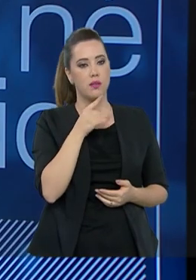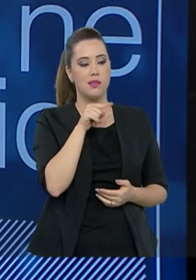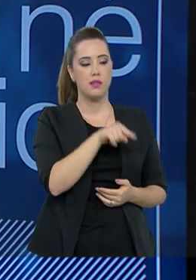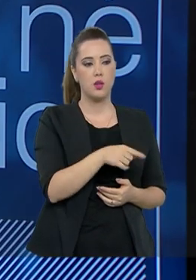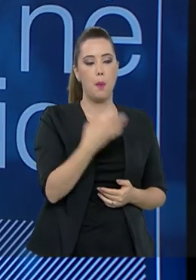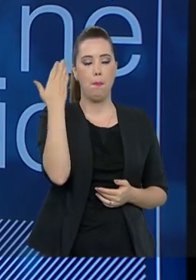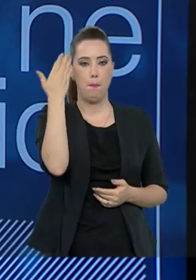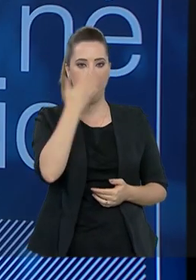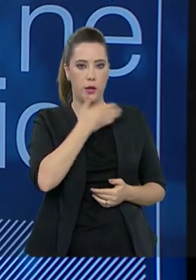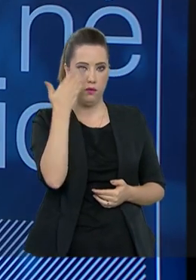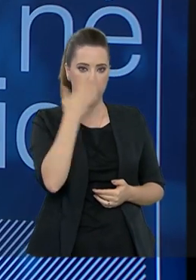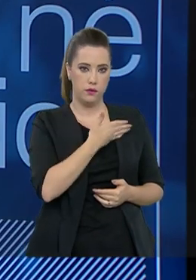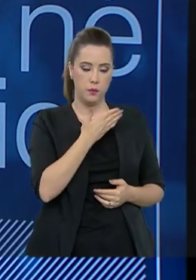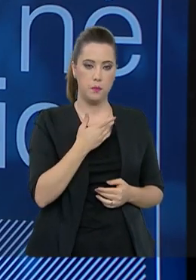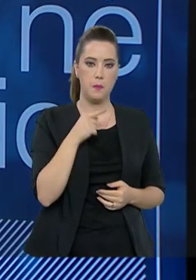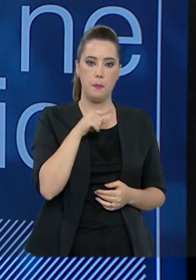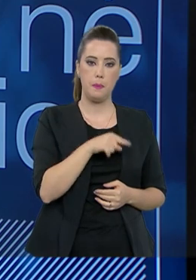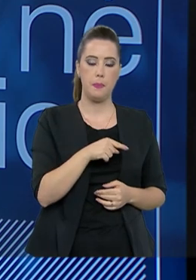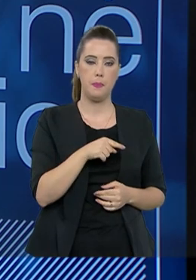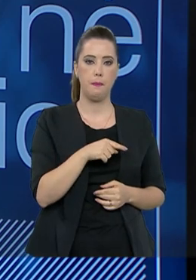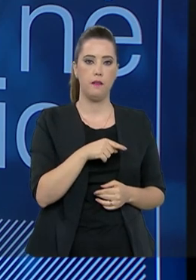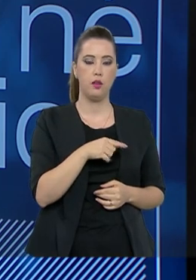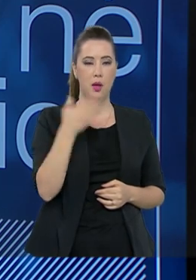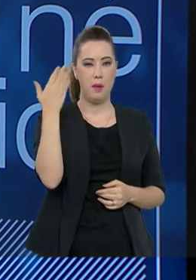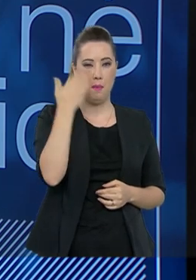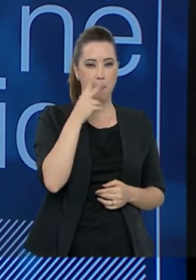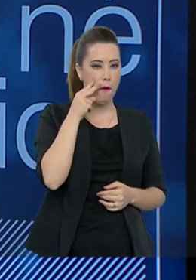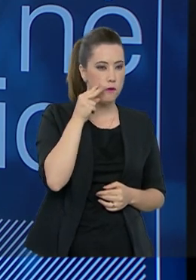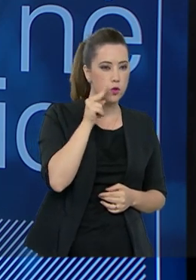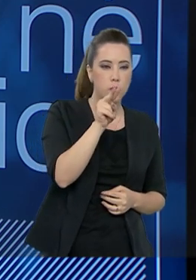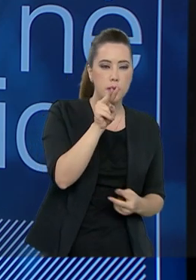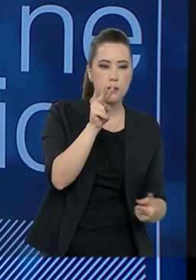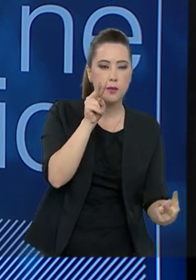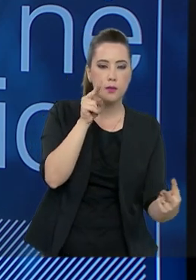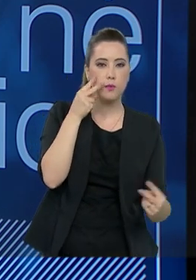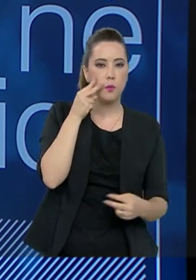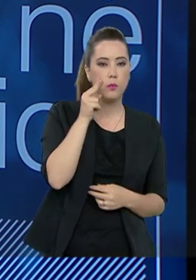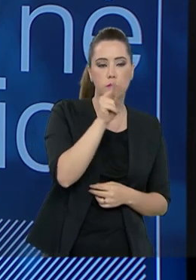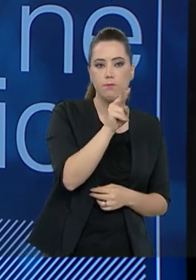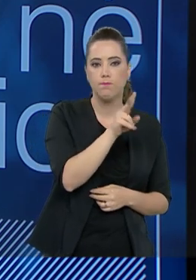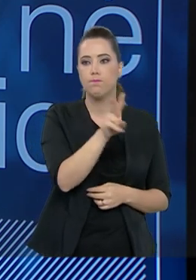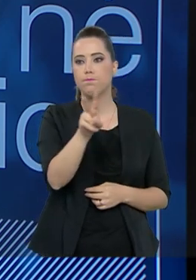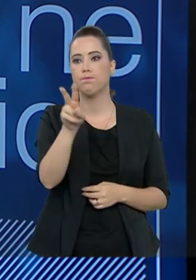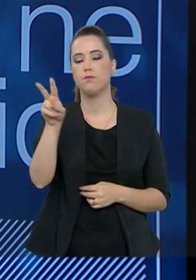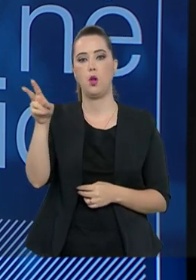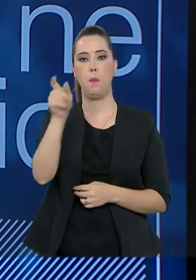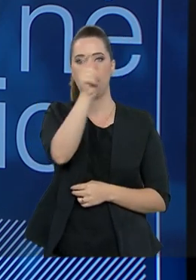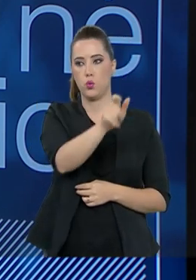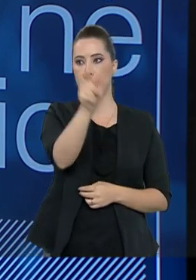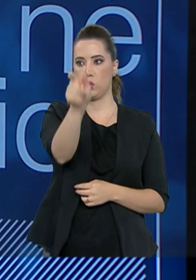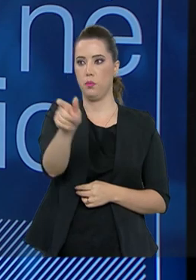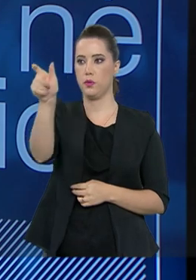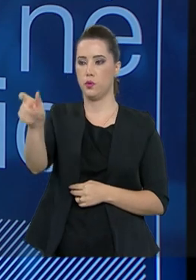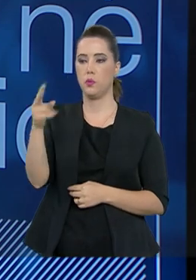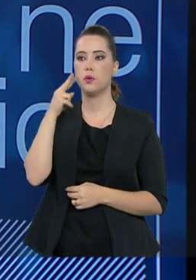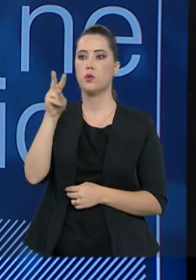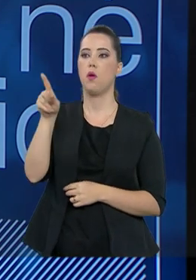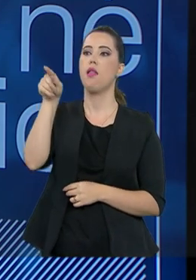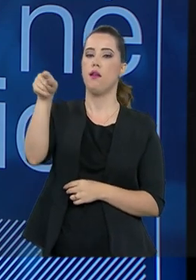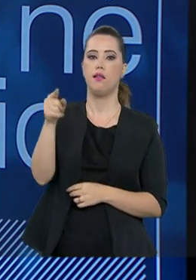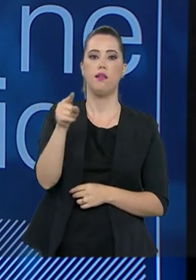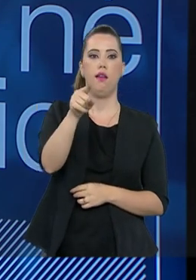é a prova que é o principal componente para as condenações equivocadas em todo mundo. As pessoas, na hora que